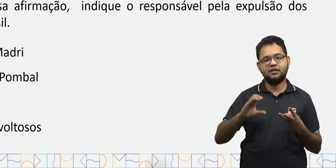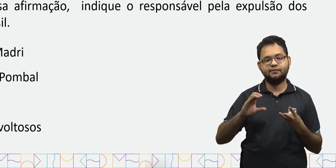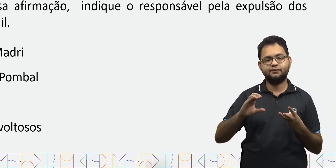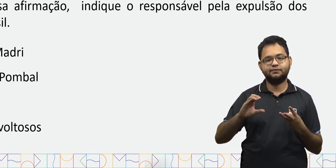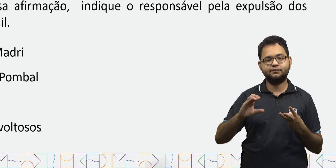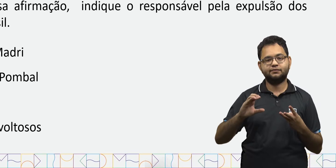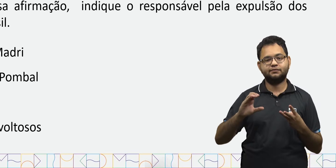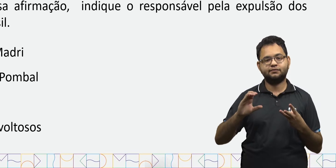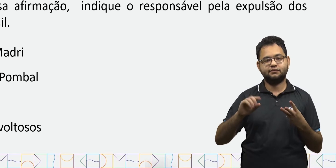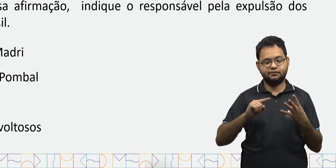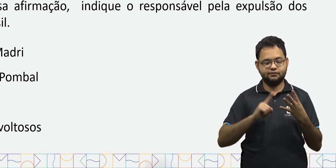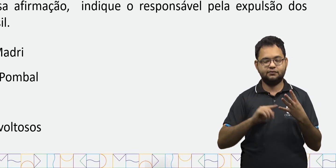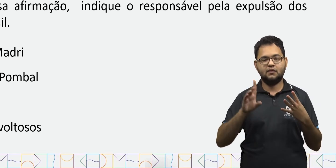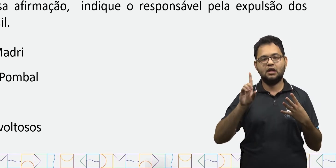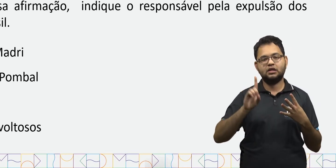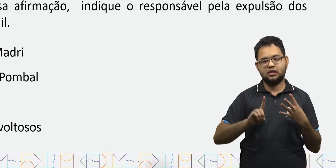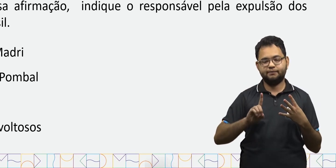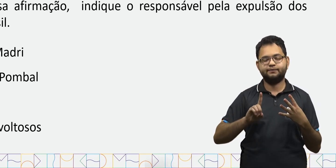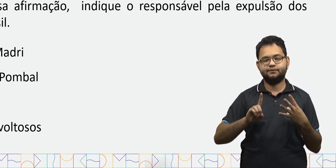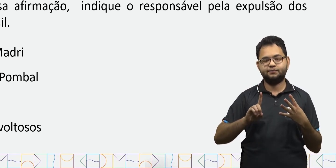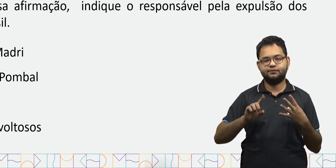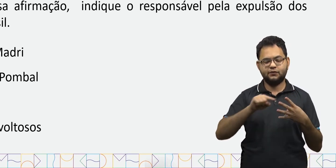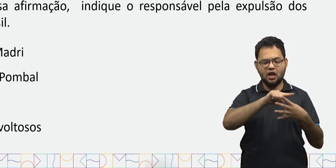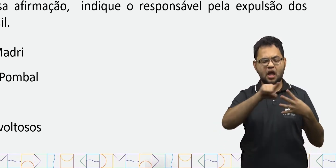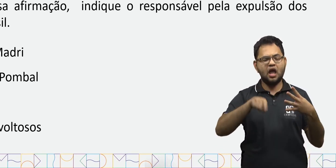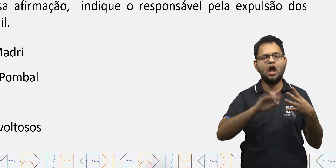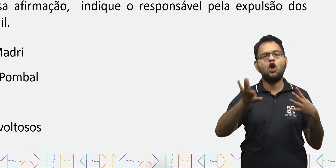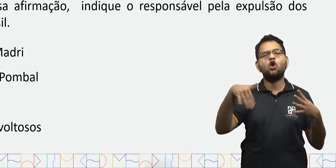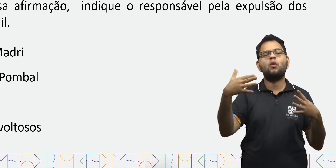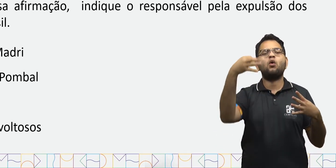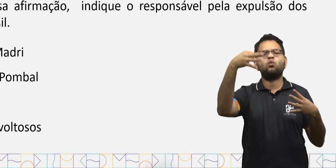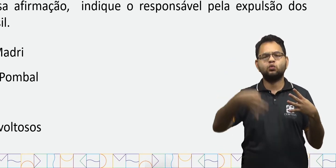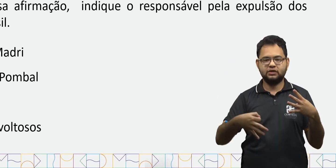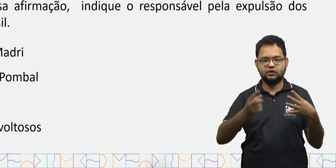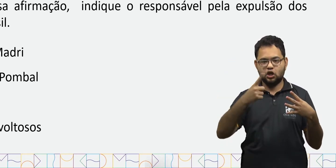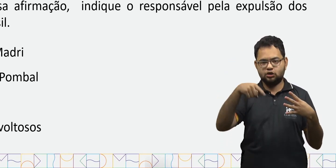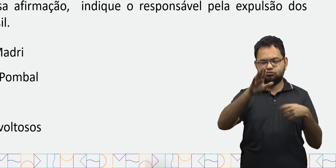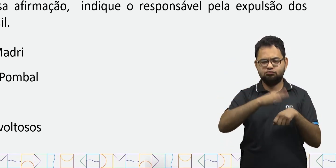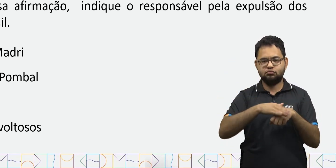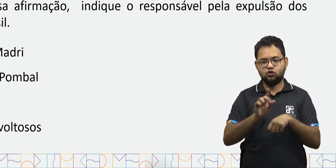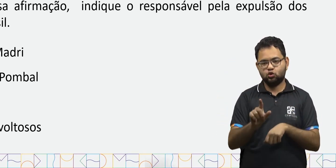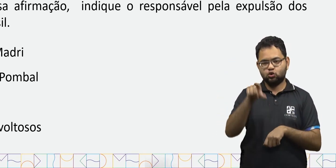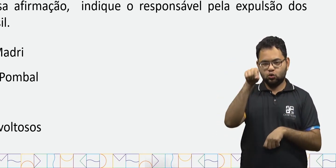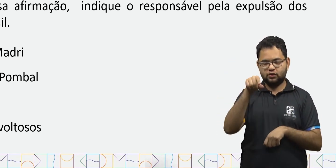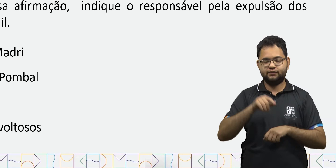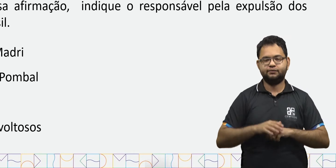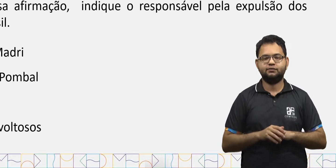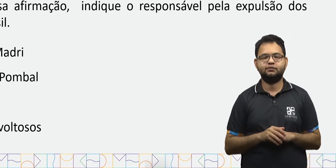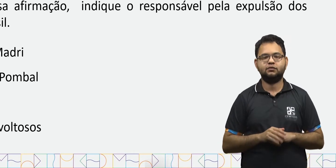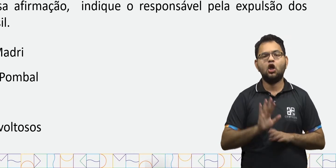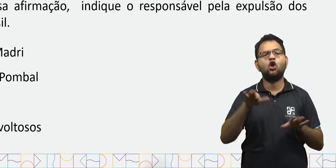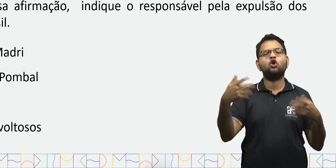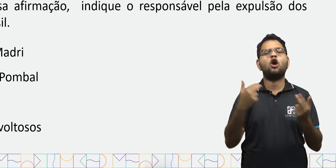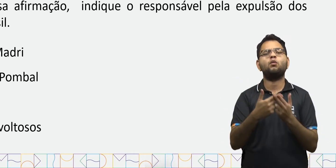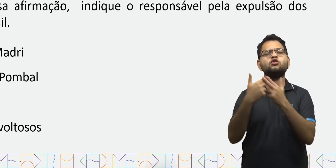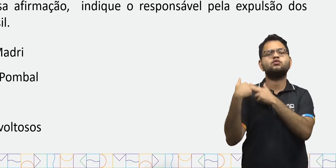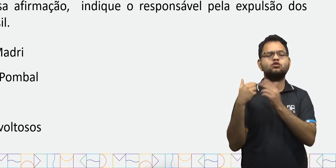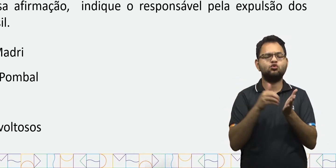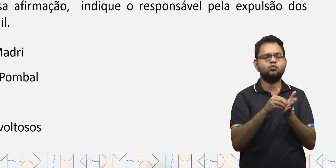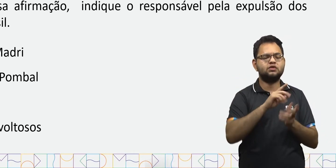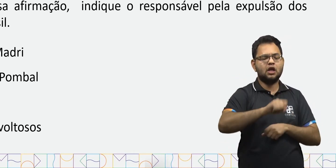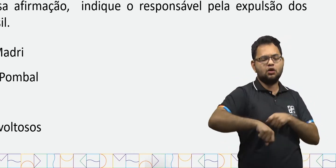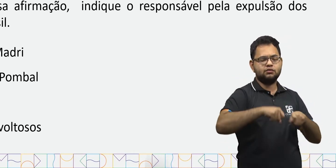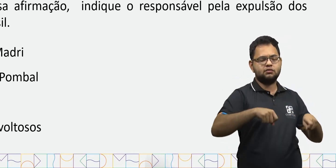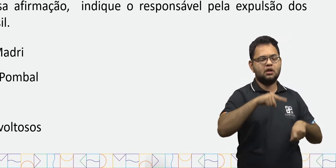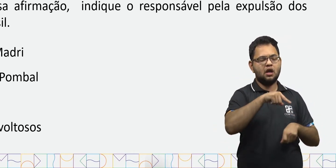Pombal. Alternativa C, Dom José I. Alternativa D, indígenas revoltosos. Com base nessa afirmação